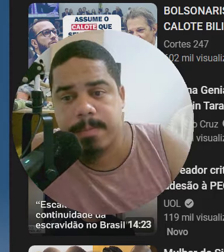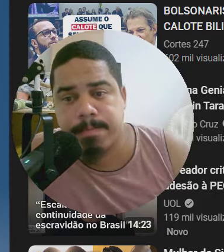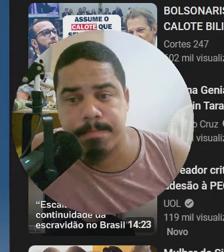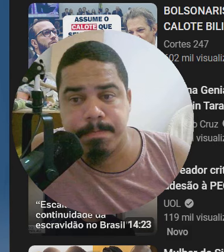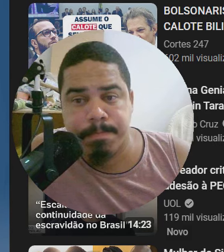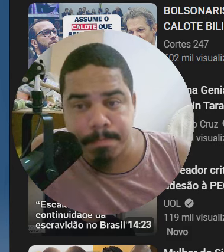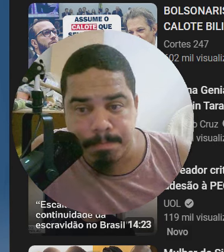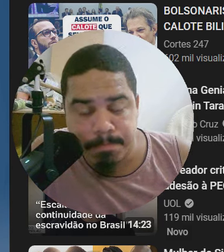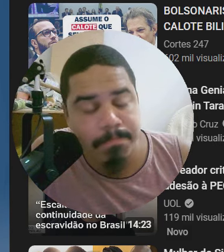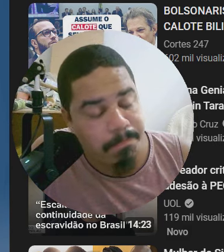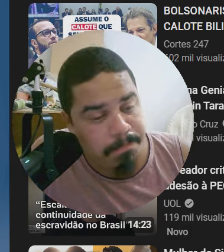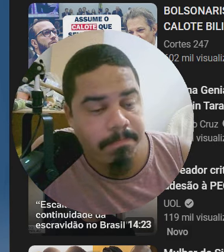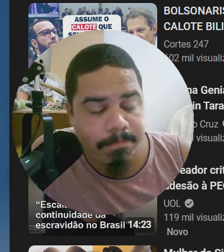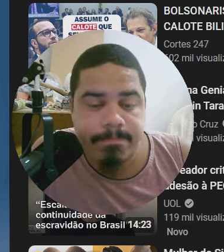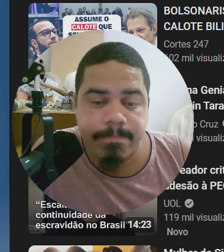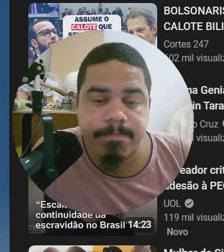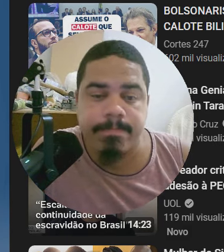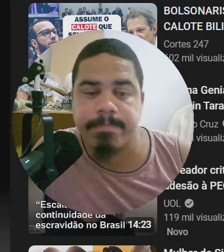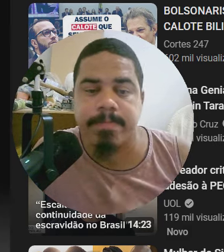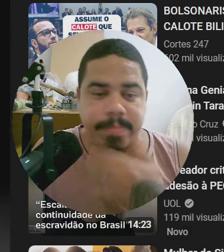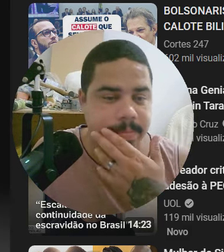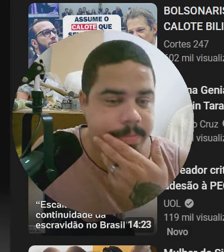aprovado.